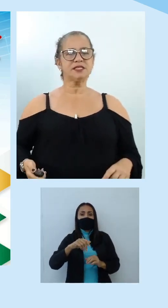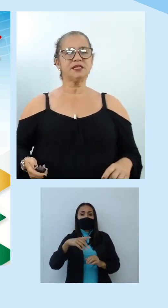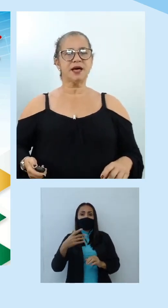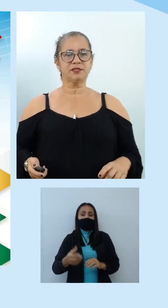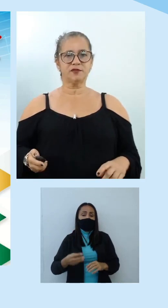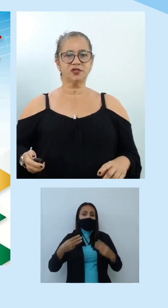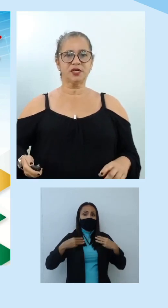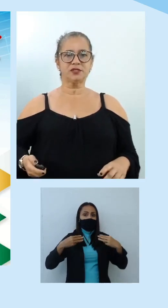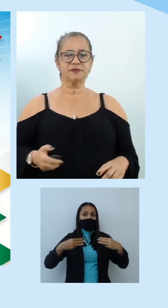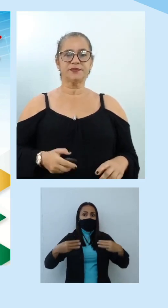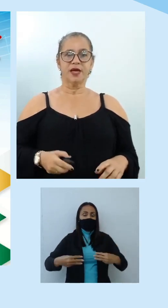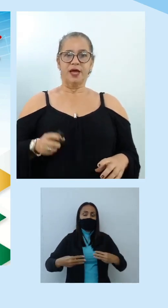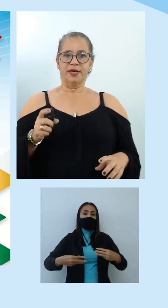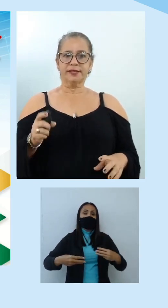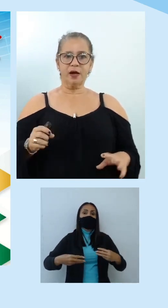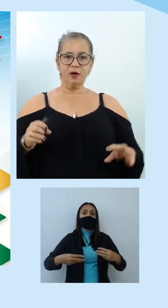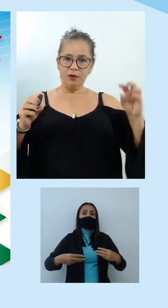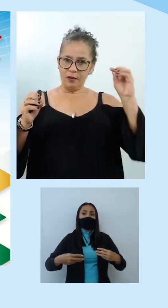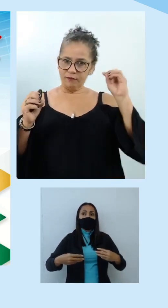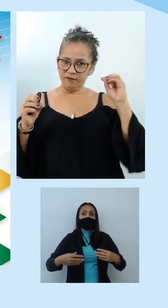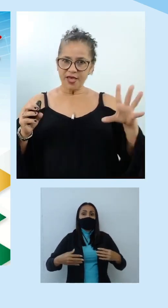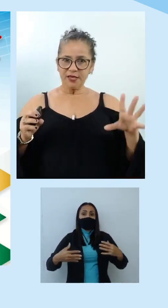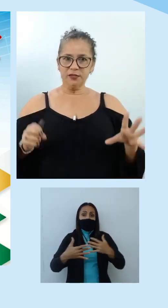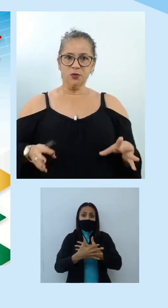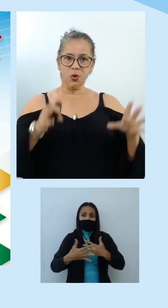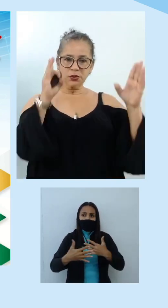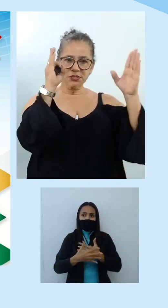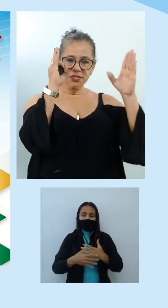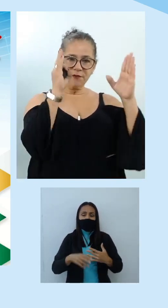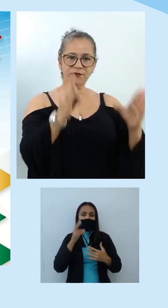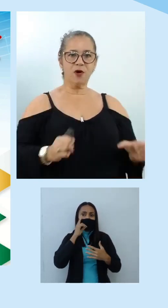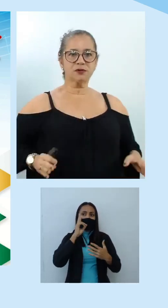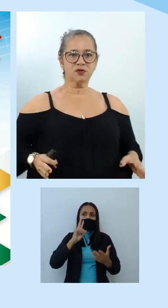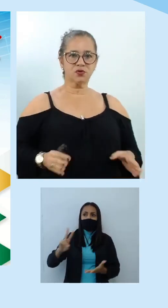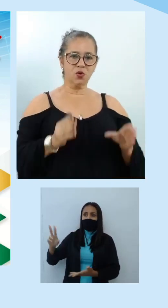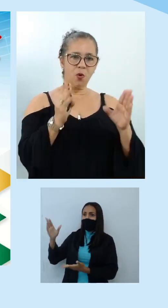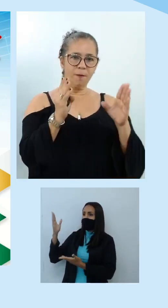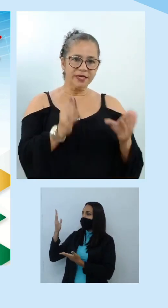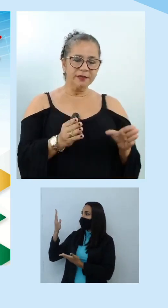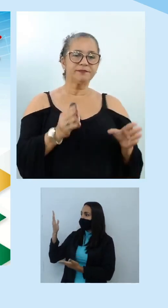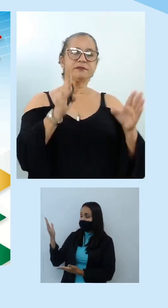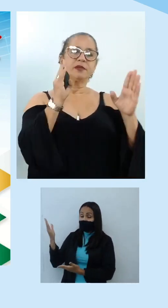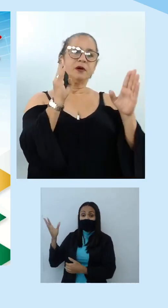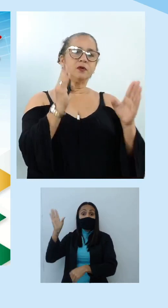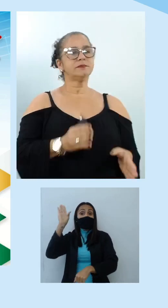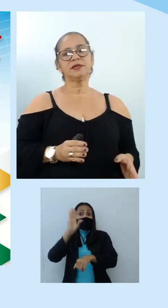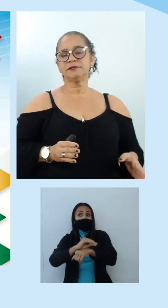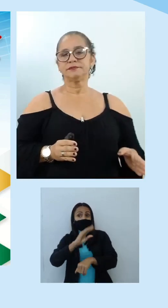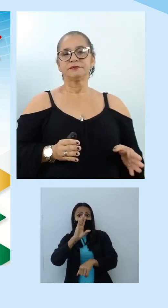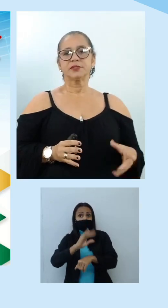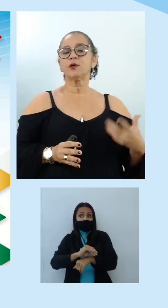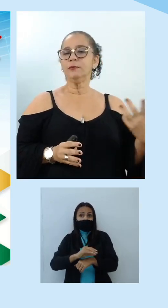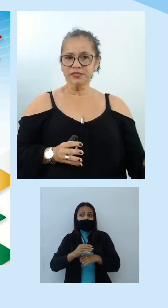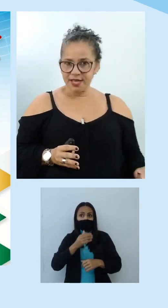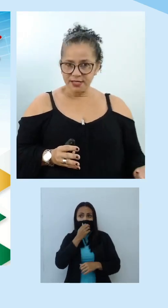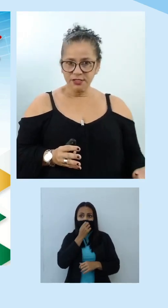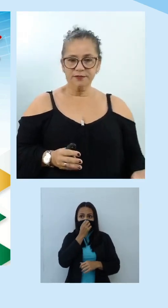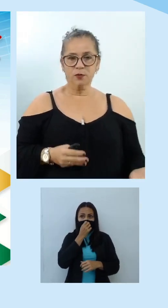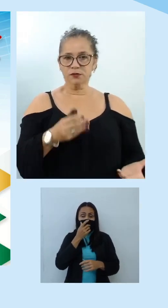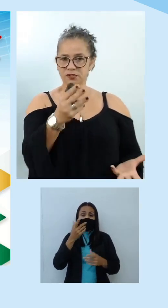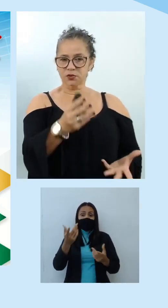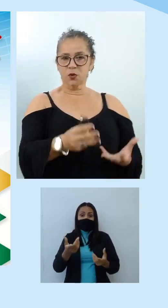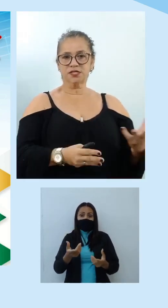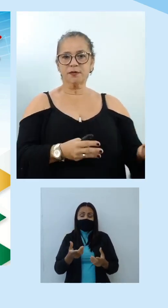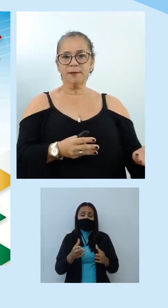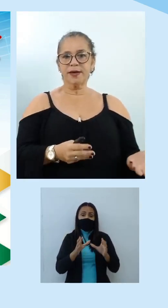Ministério das Cidades, viu gente? Então, vê aí outra foto sobre uma comunidade